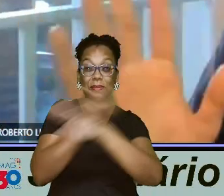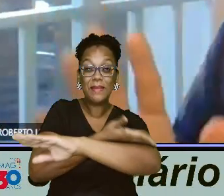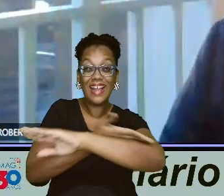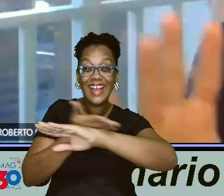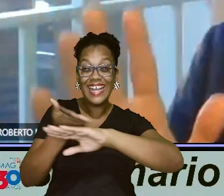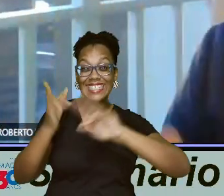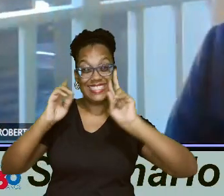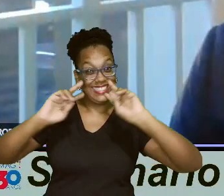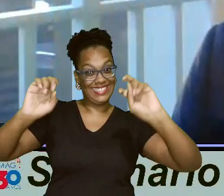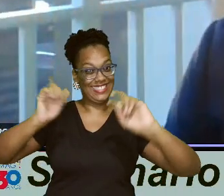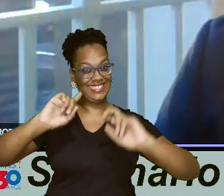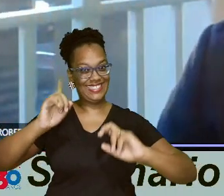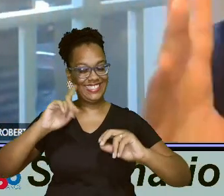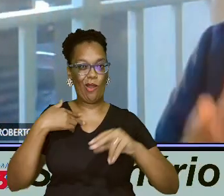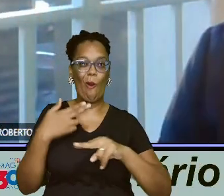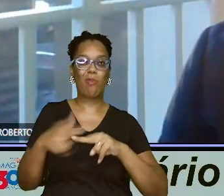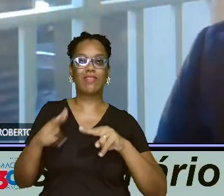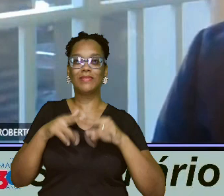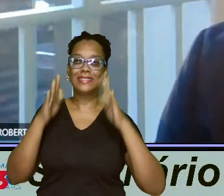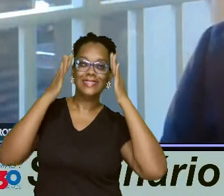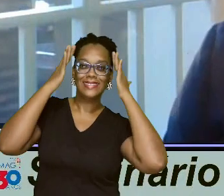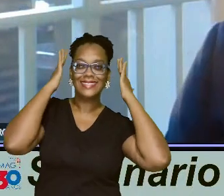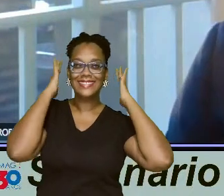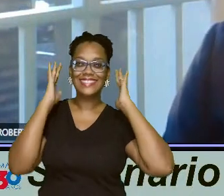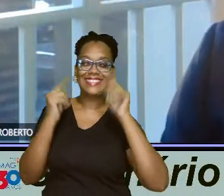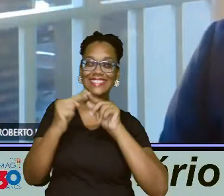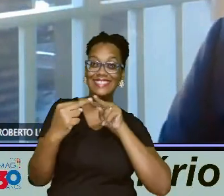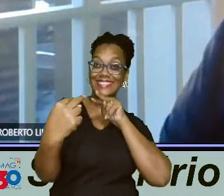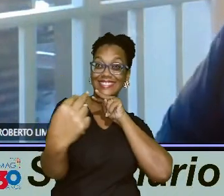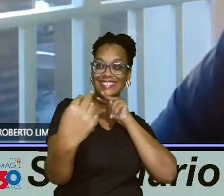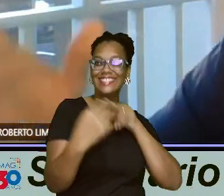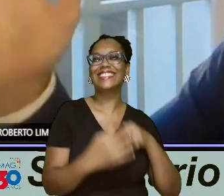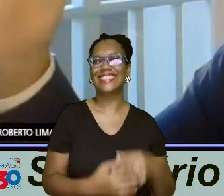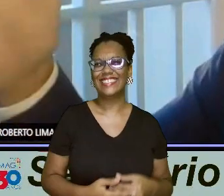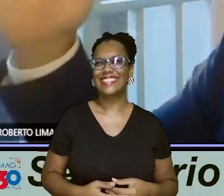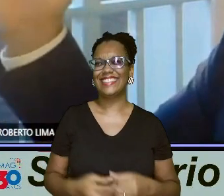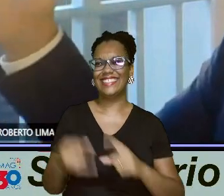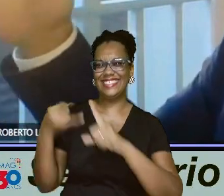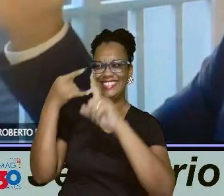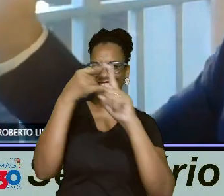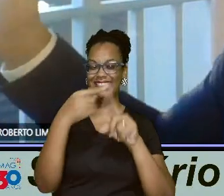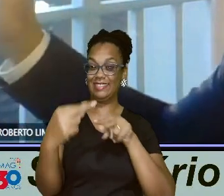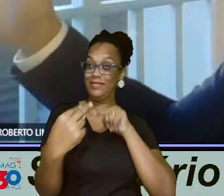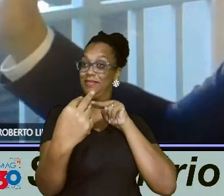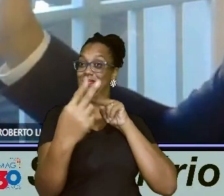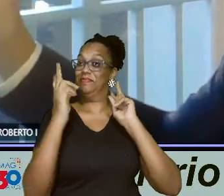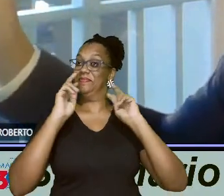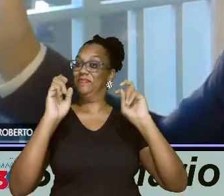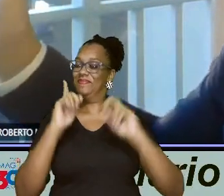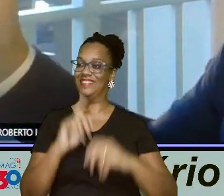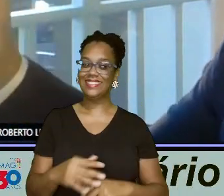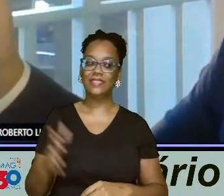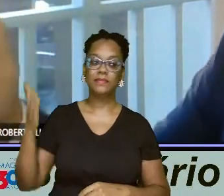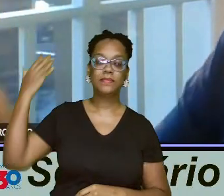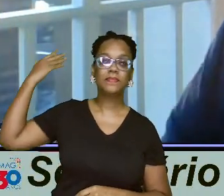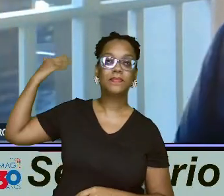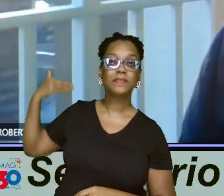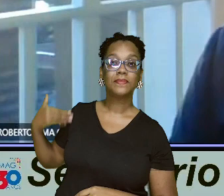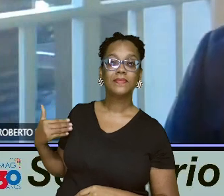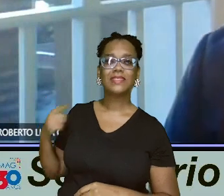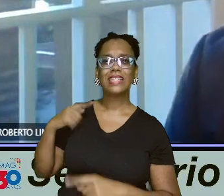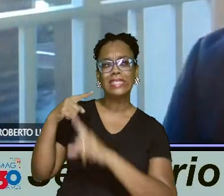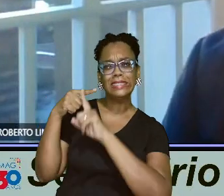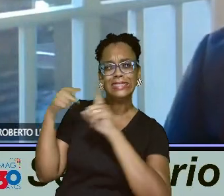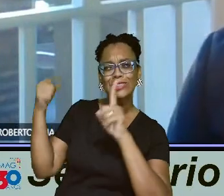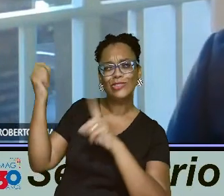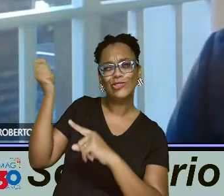Por isso que é bom essa questão de videoconferência, né? Eu estou aqui atrás, tem meio sol aqui, meio pôr do sol